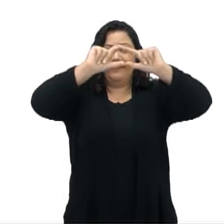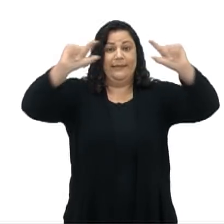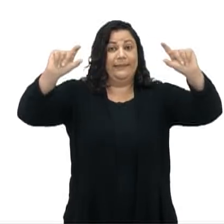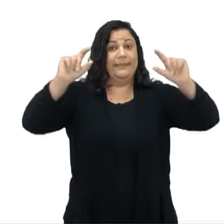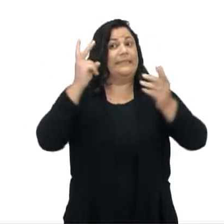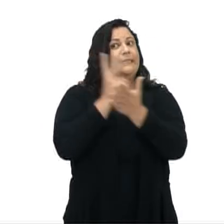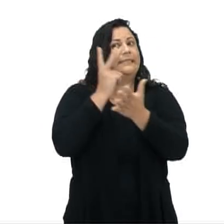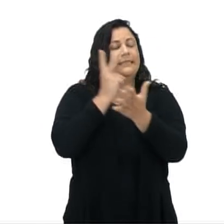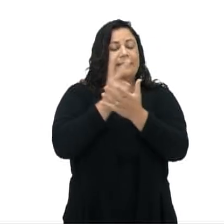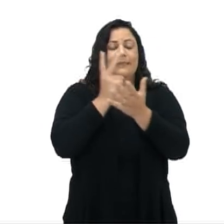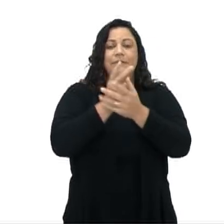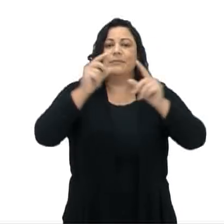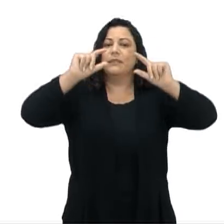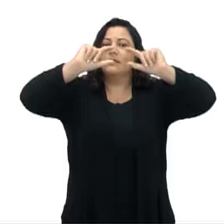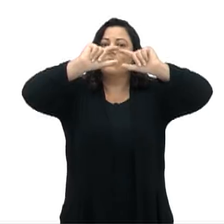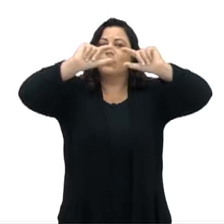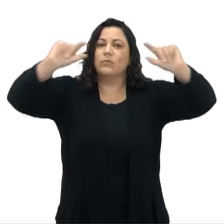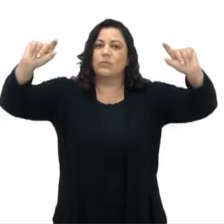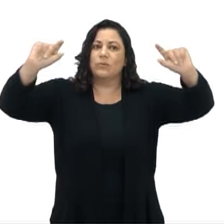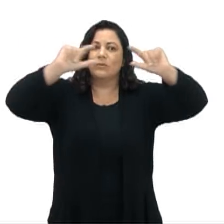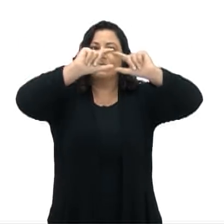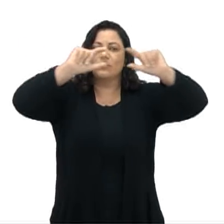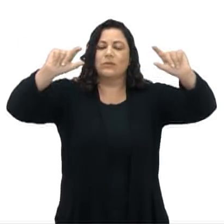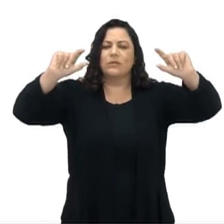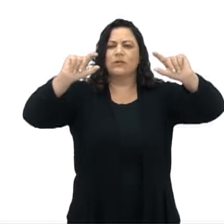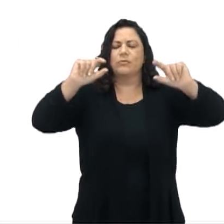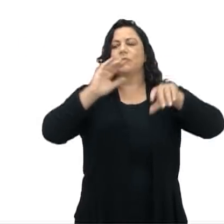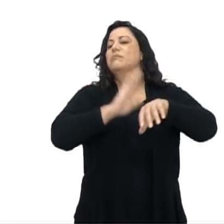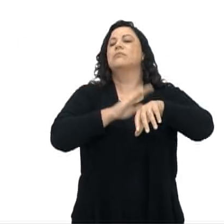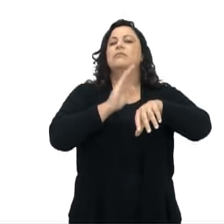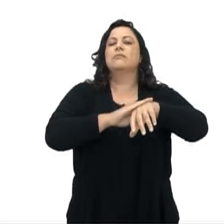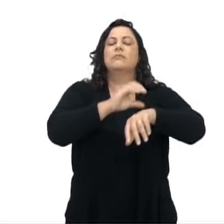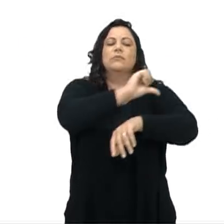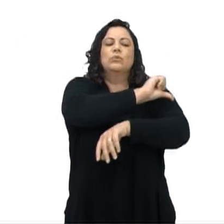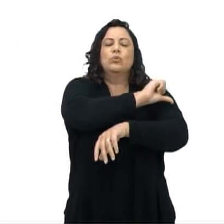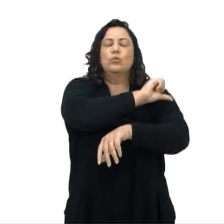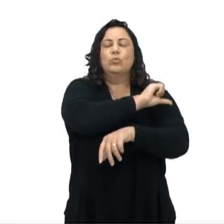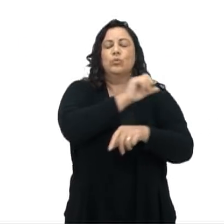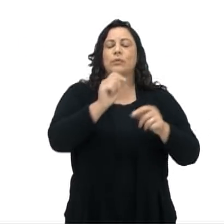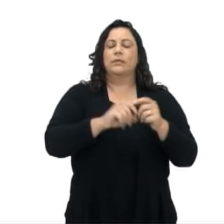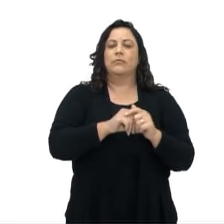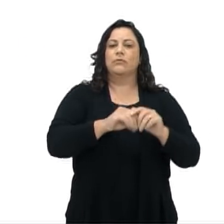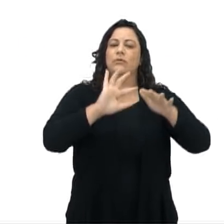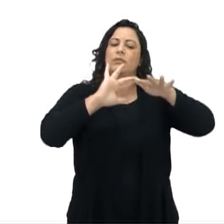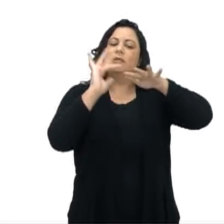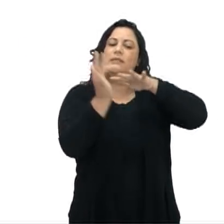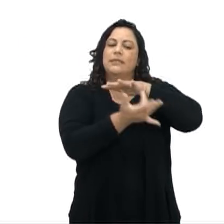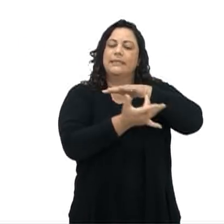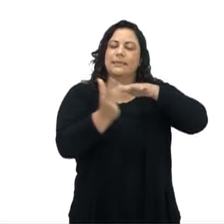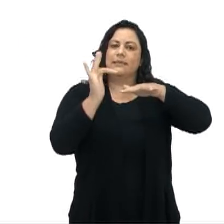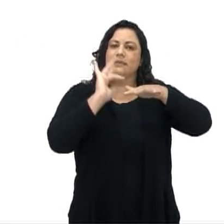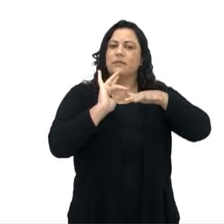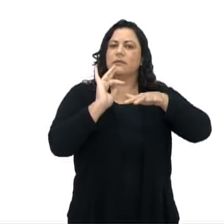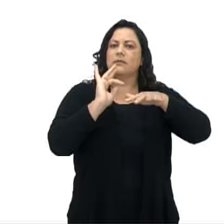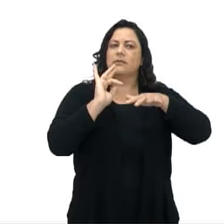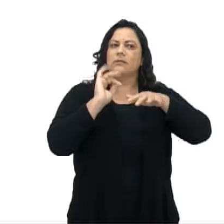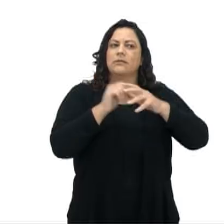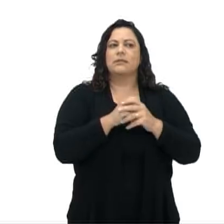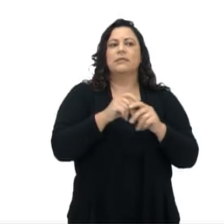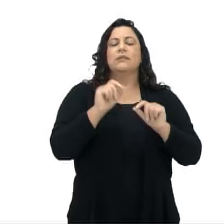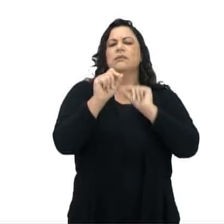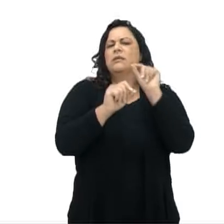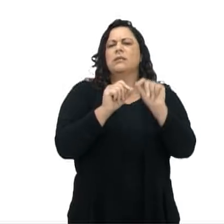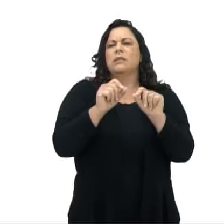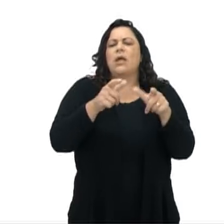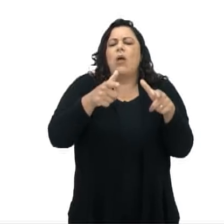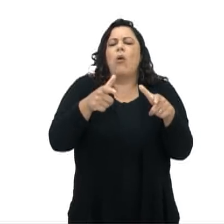ok? No caso, é tempo de permanência dos alunos de nono ano nas redes sociais, de alunos do nono ano, e uma fonte, da